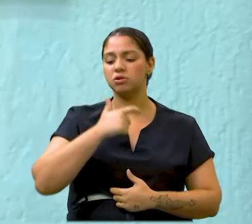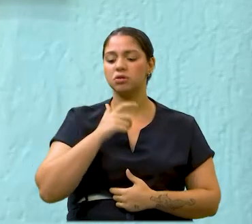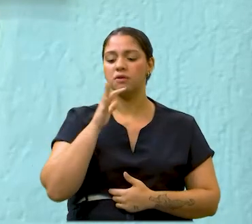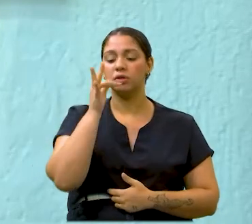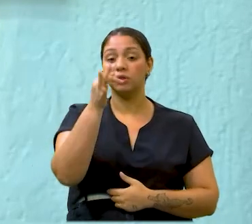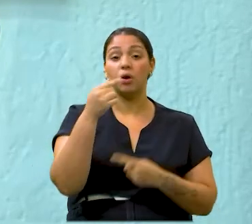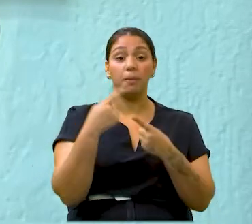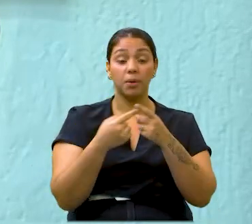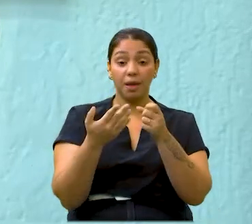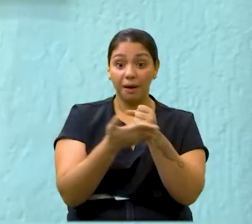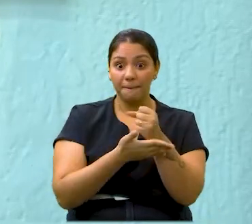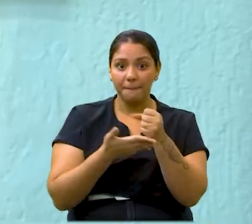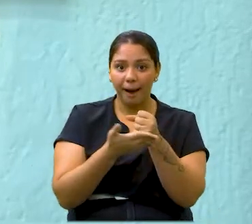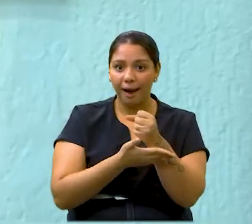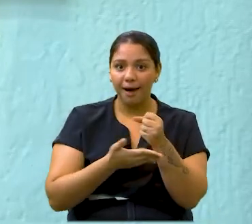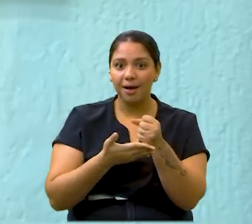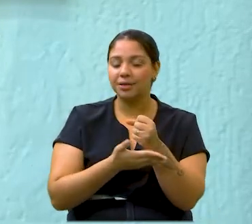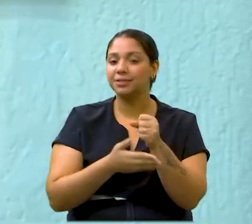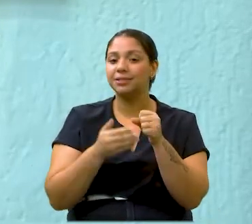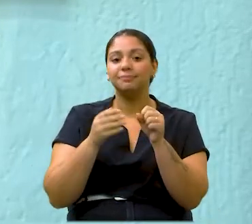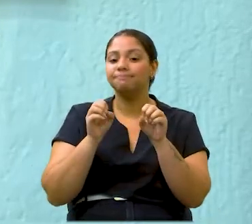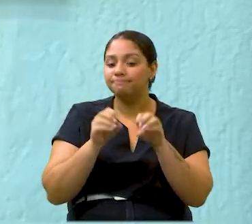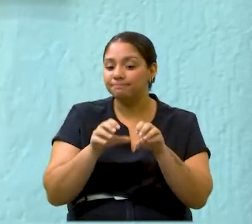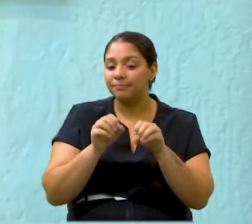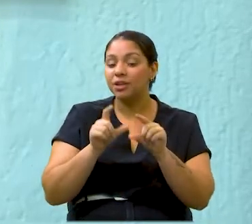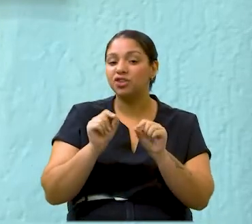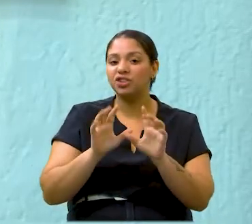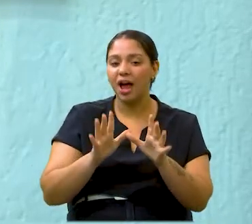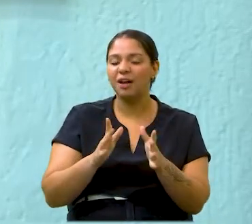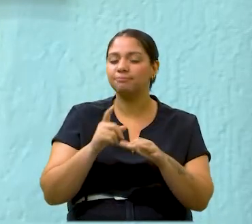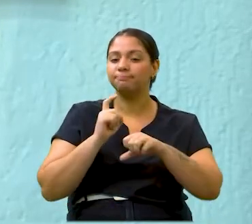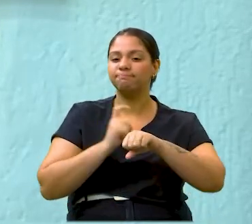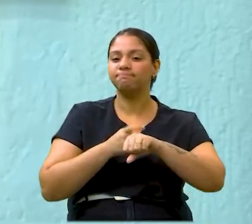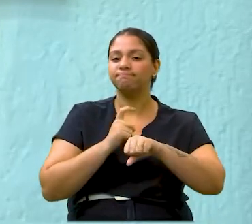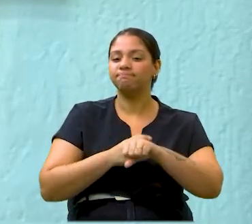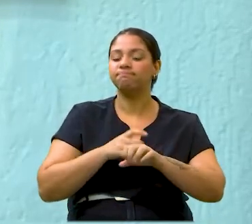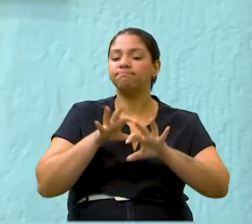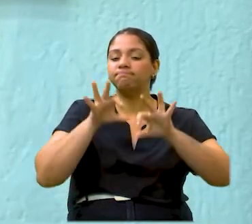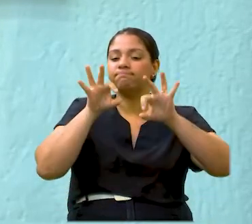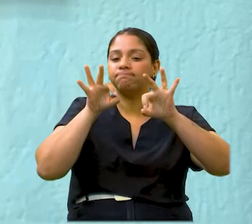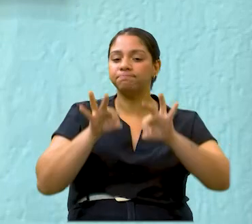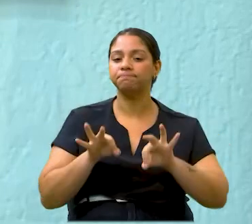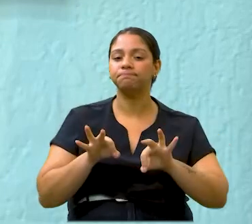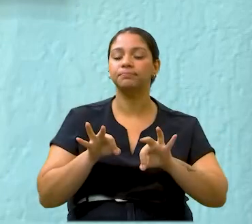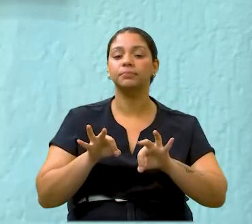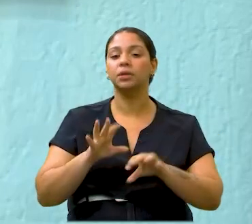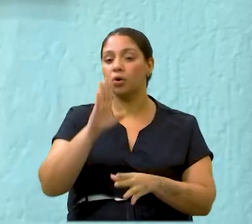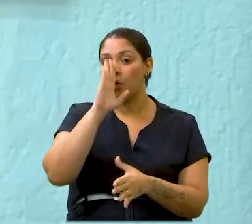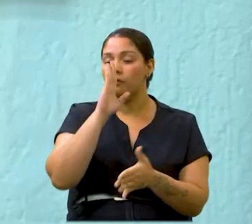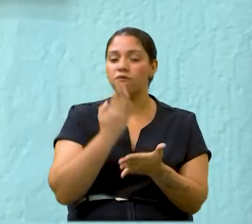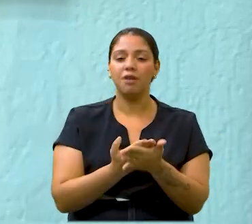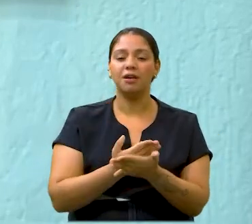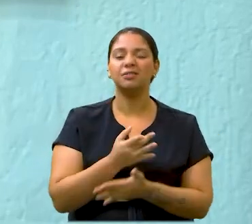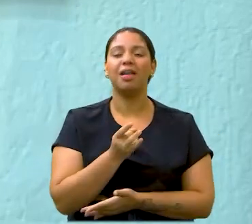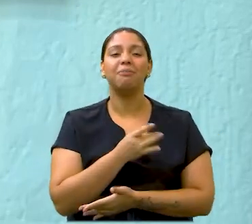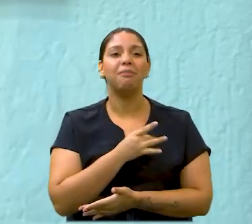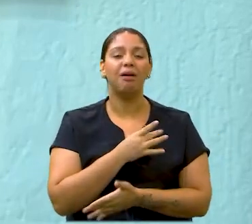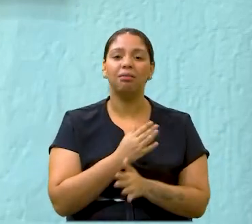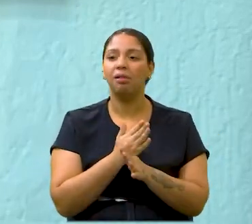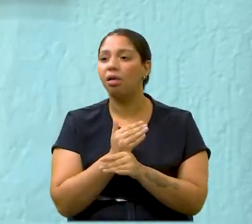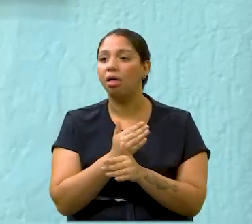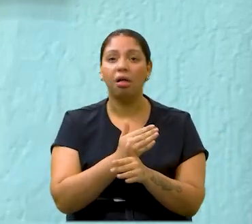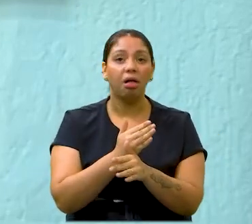porque a base educacional vai estar concreta, vai estar bem construída, ela vai estar confiante, sem ter medo de